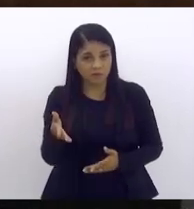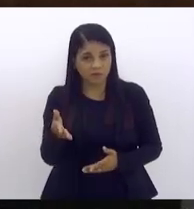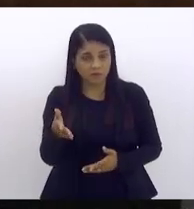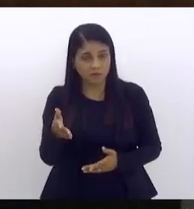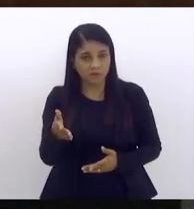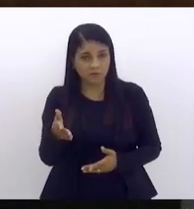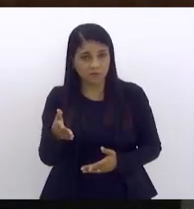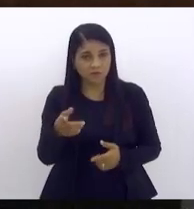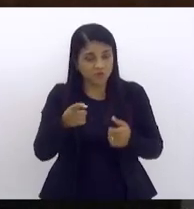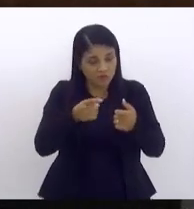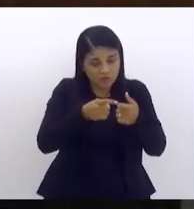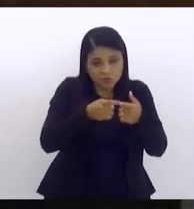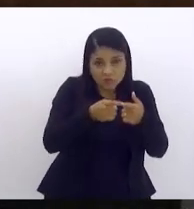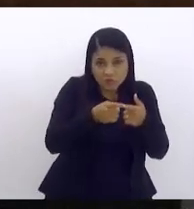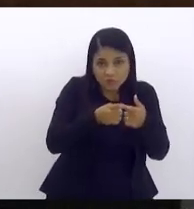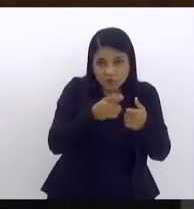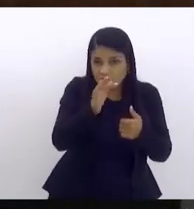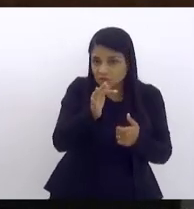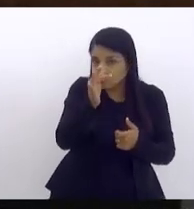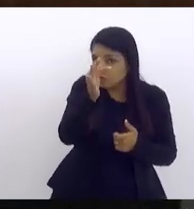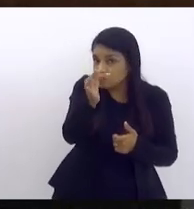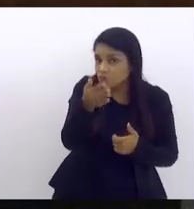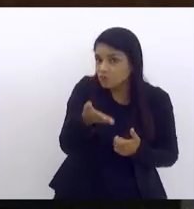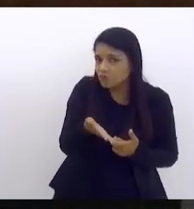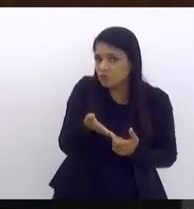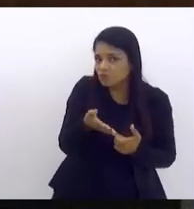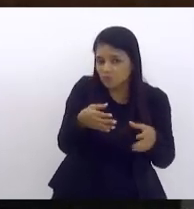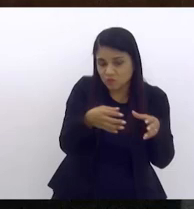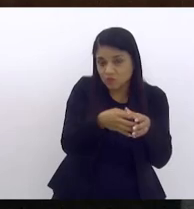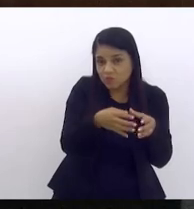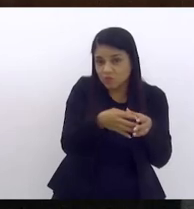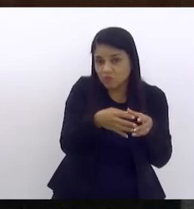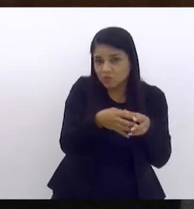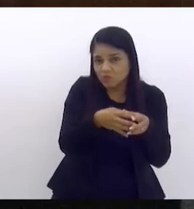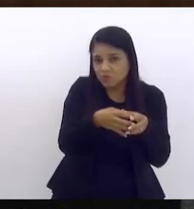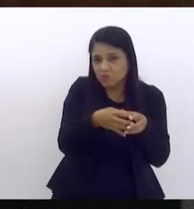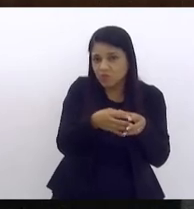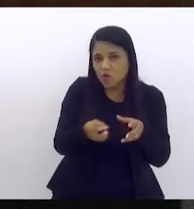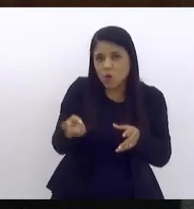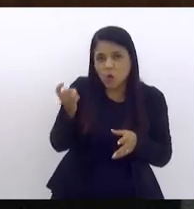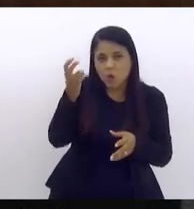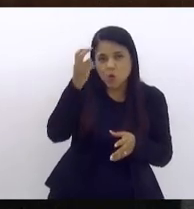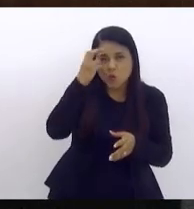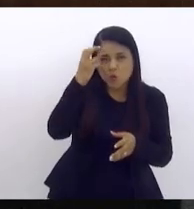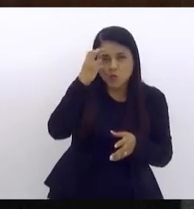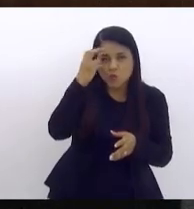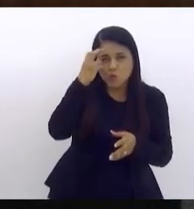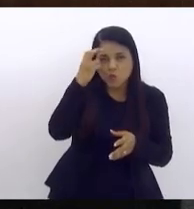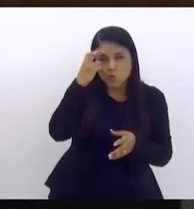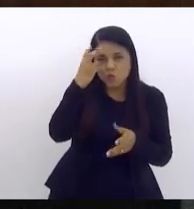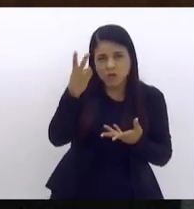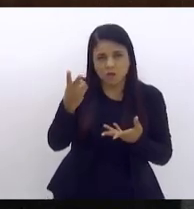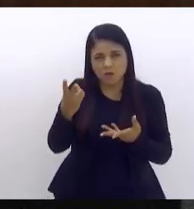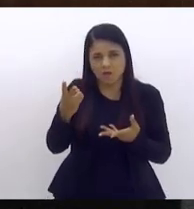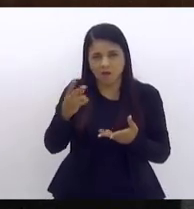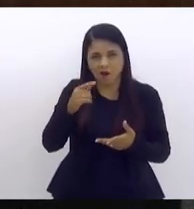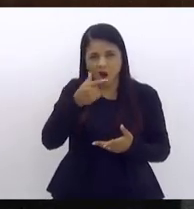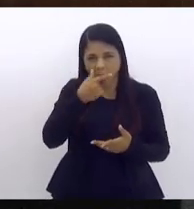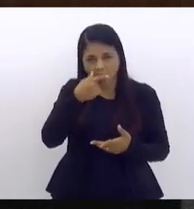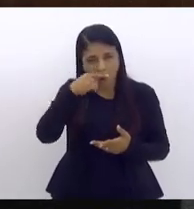médicos, ou os futuros médicos, que são criados numa cultura misógina, se sentem no direito de, num